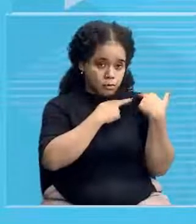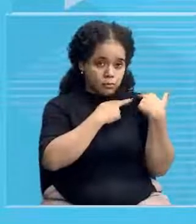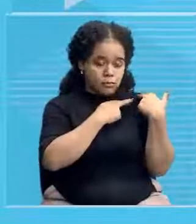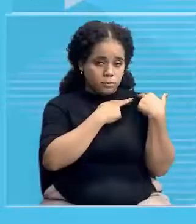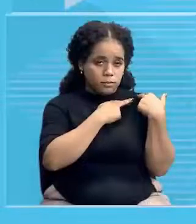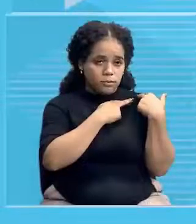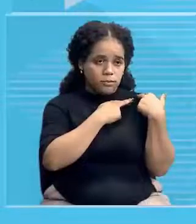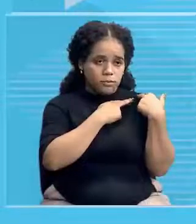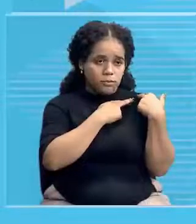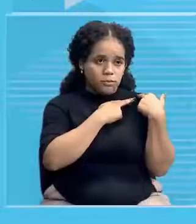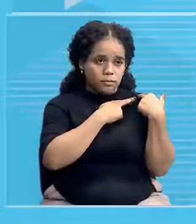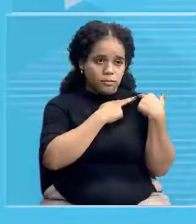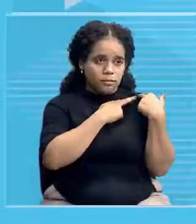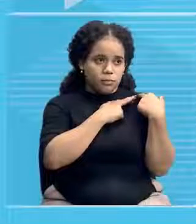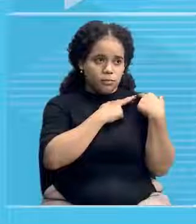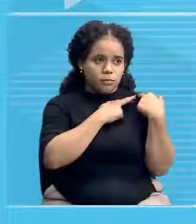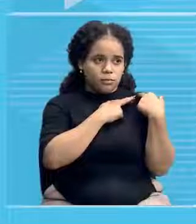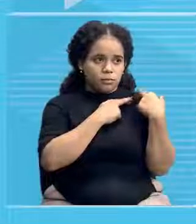responsável